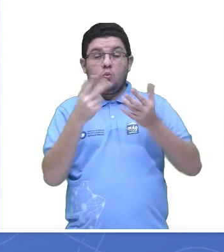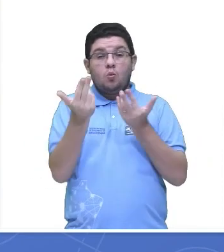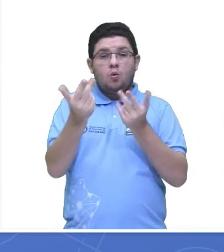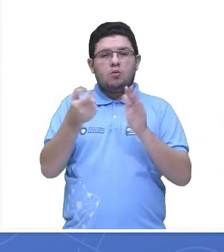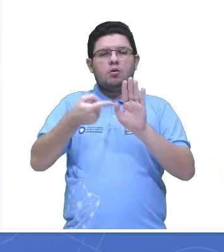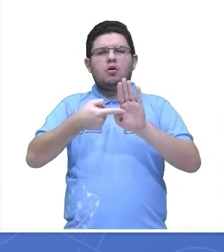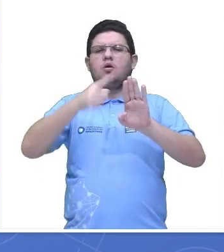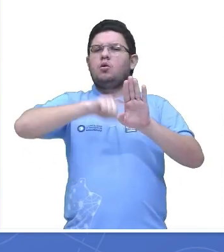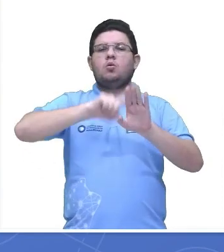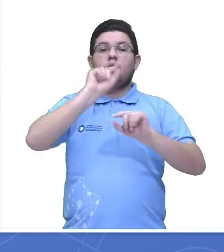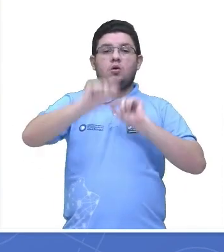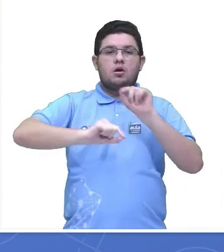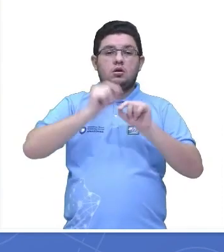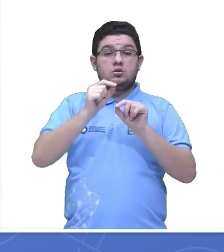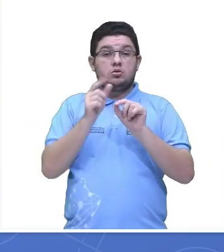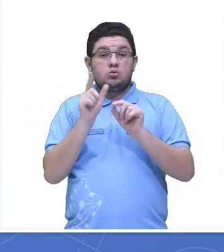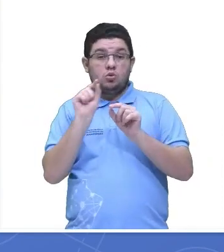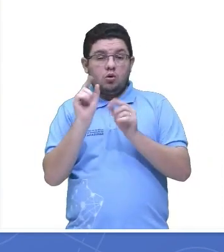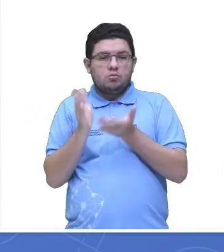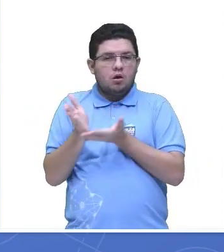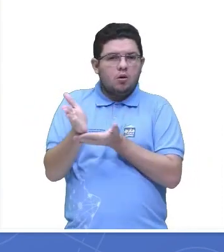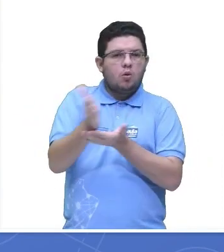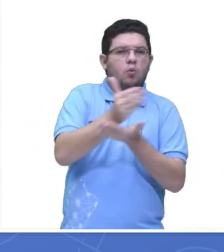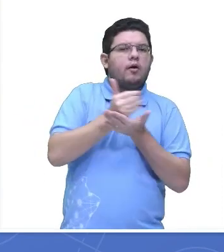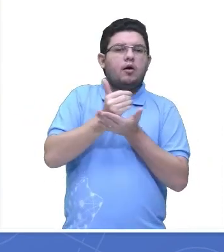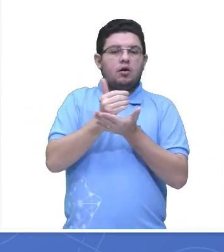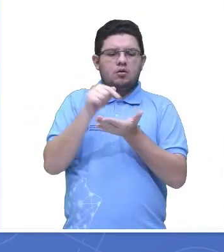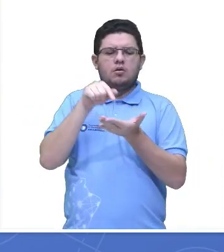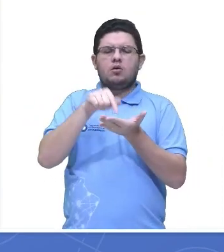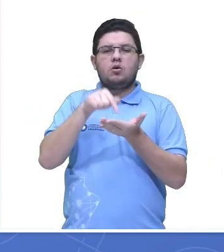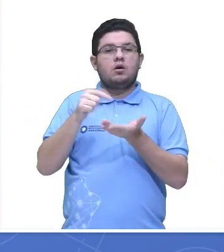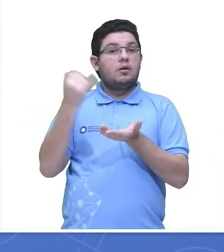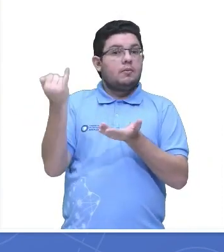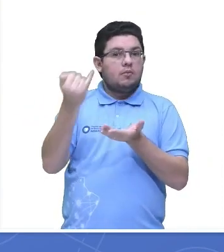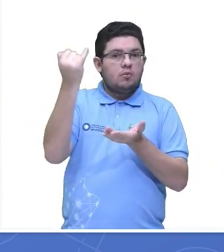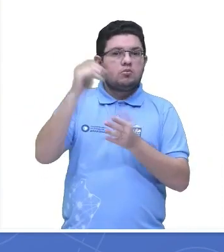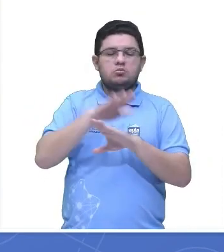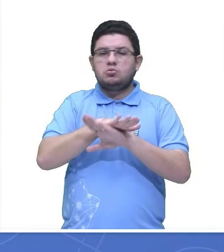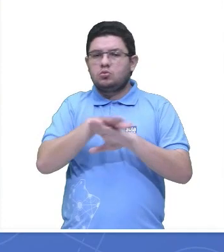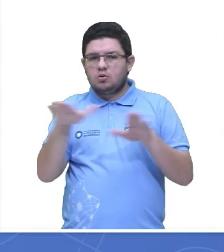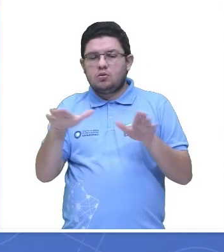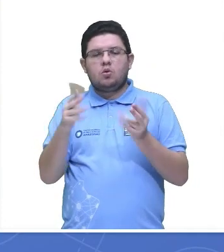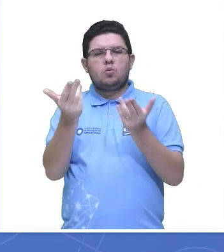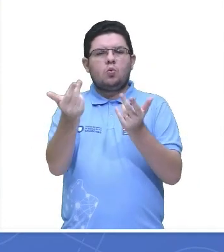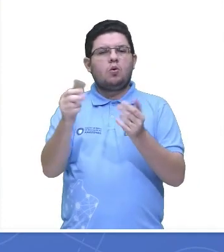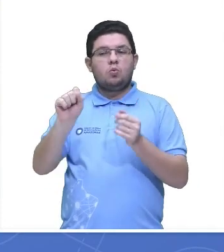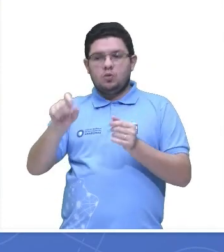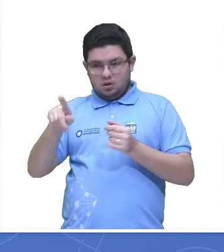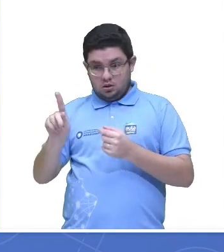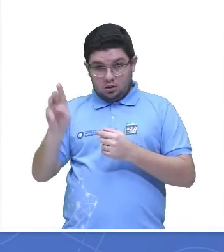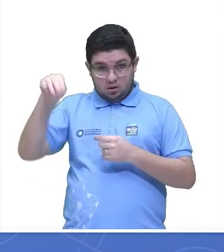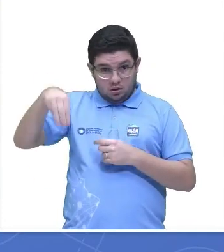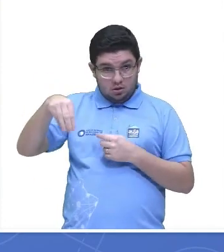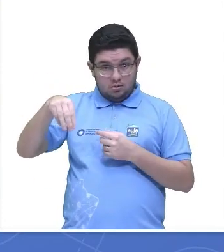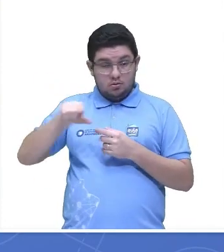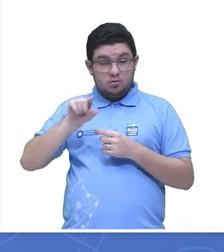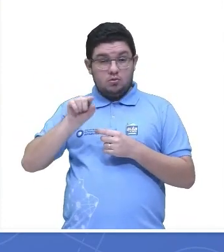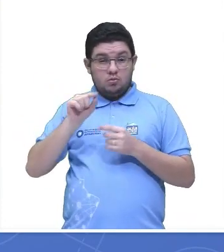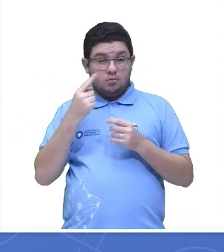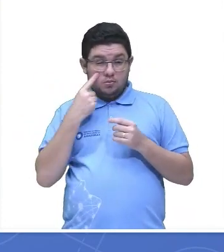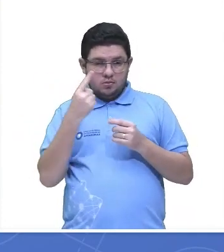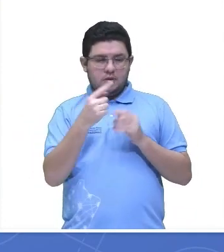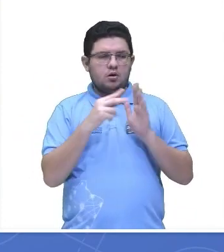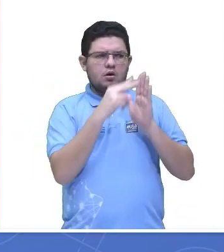é exatamente isso que a gente faz com essa estratégia de leitura. A gente tem um texto, a gente vai dar uma olhada nesse texto, vai tirar o